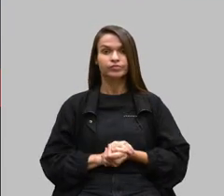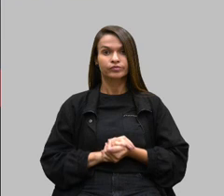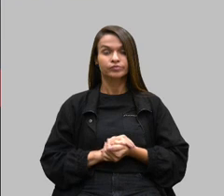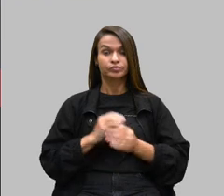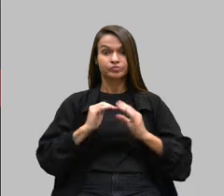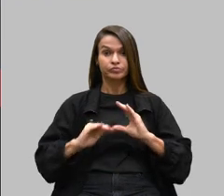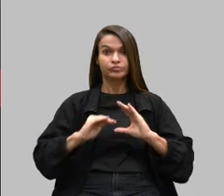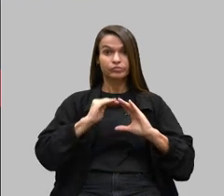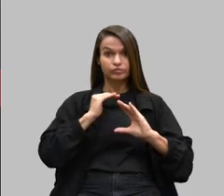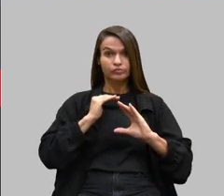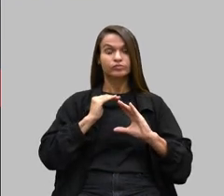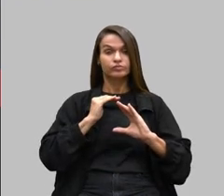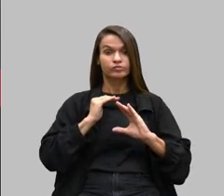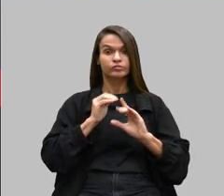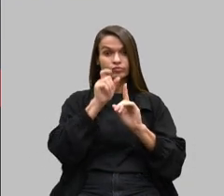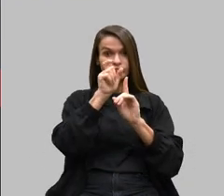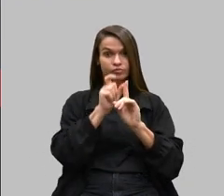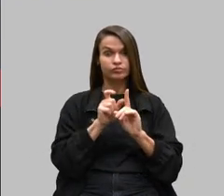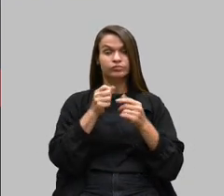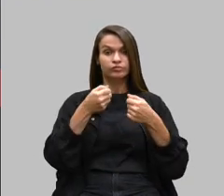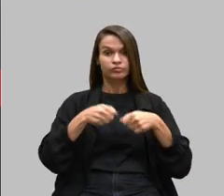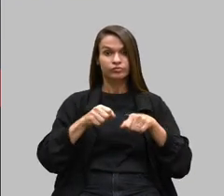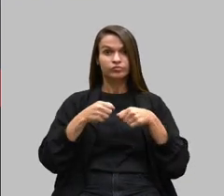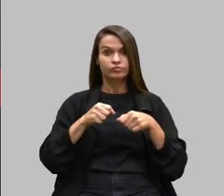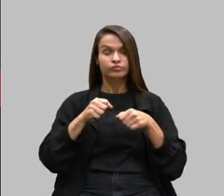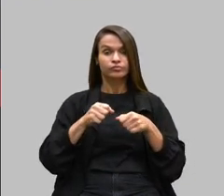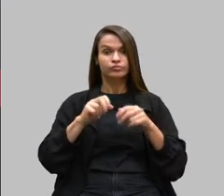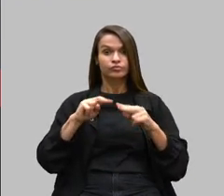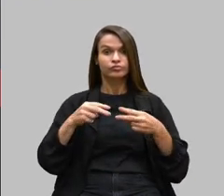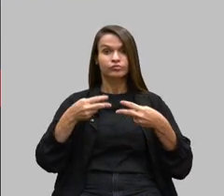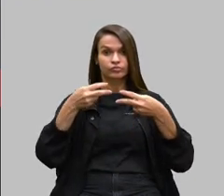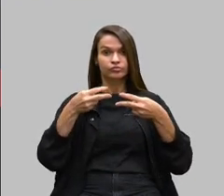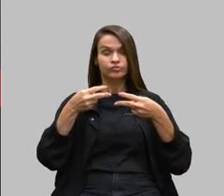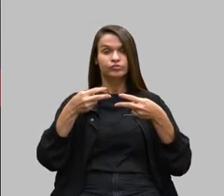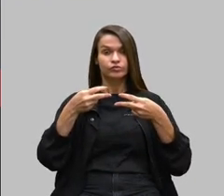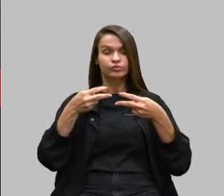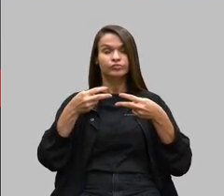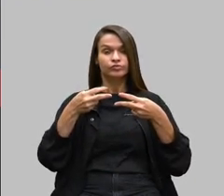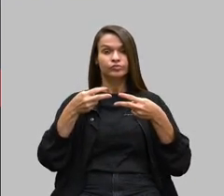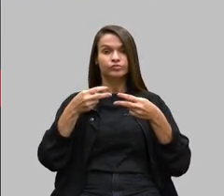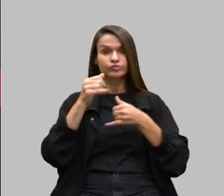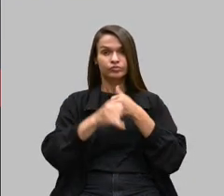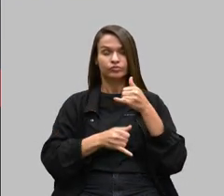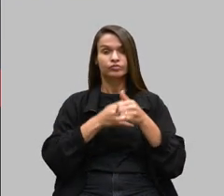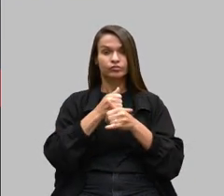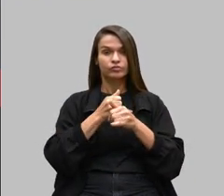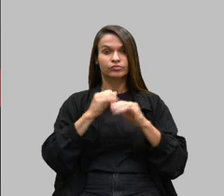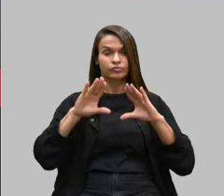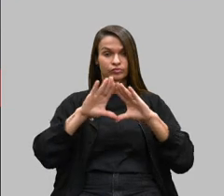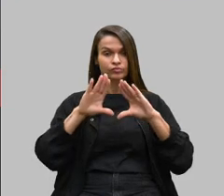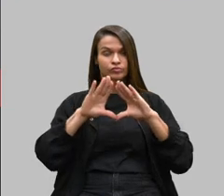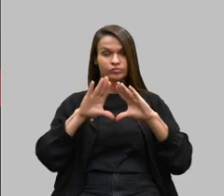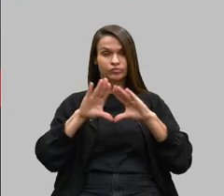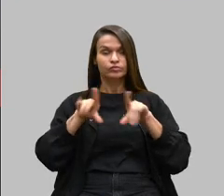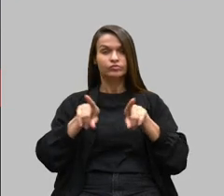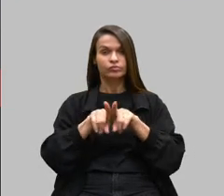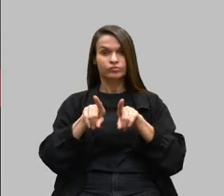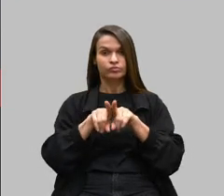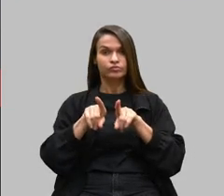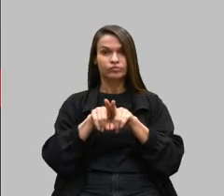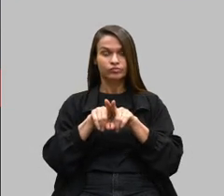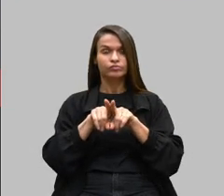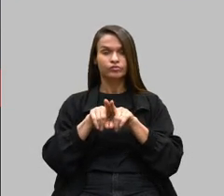mensagens o cidadão deverá efetuar login no portal da Assembleia o que pode ser feito também por meio de Contas do